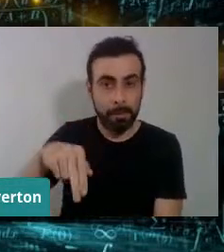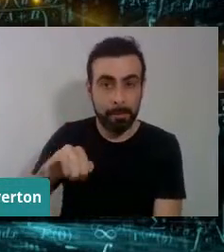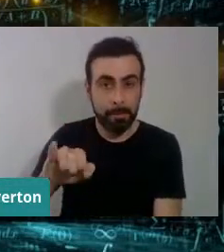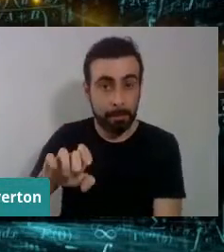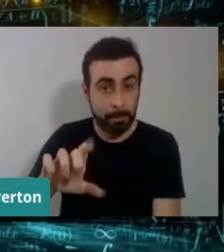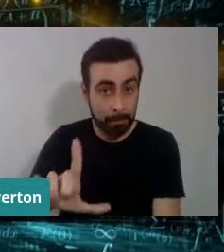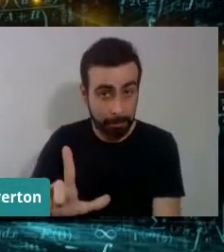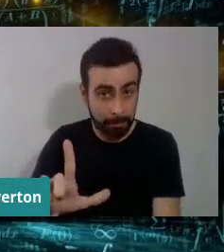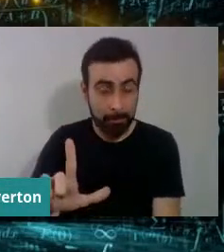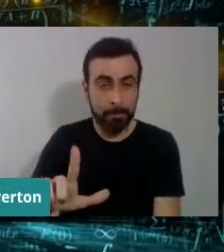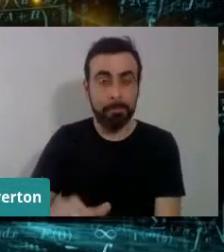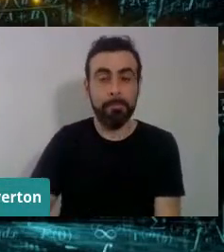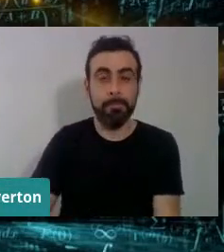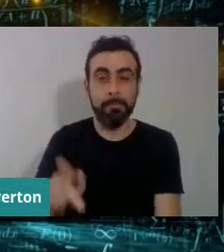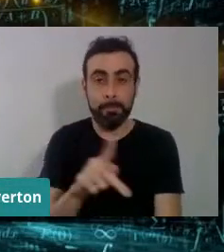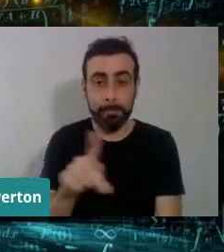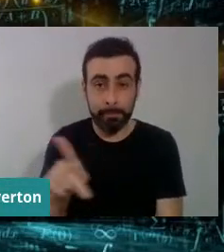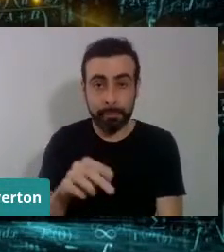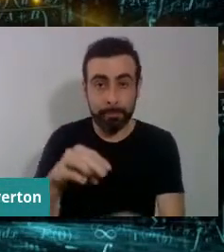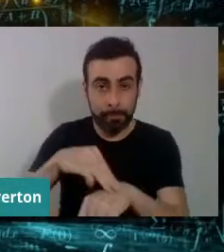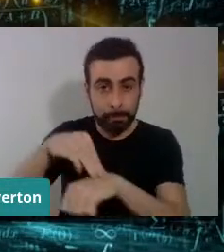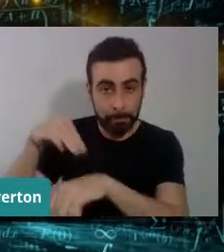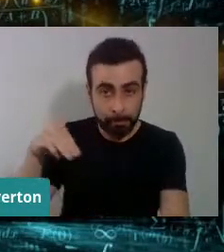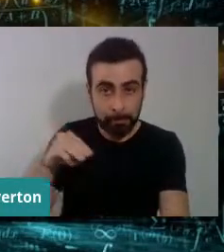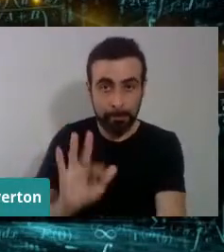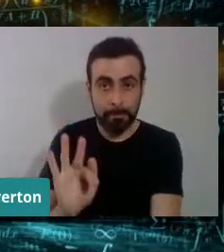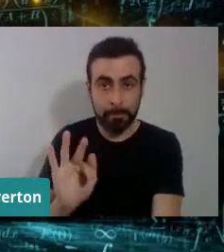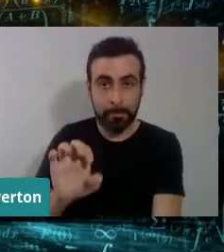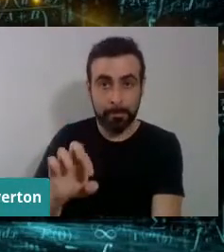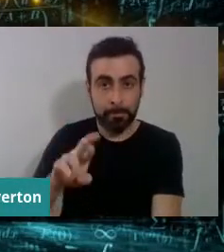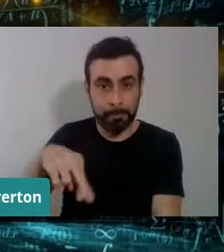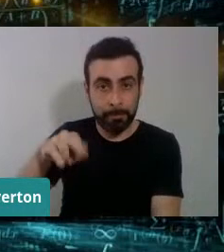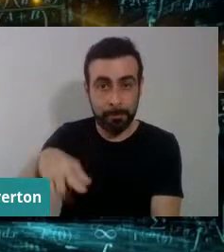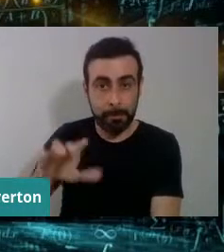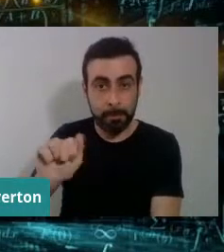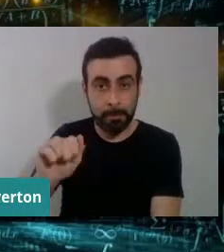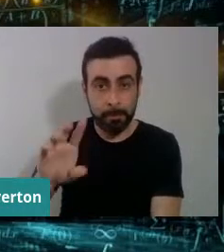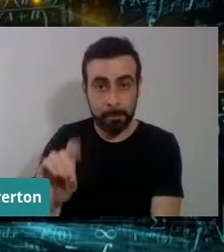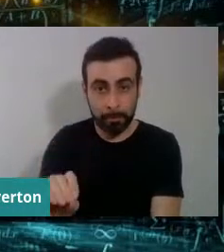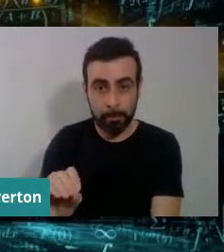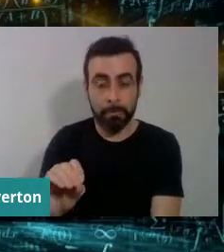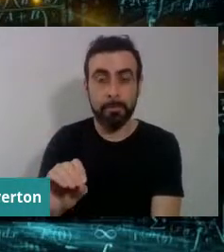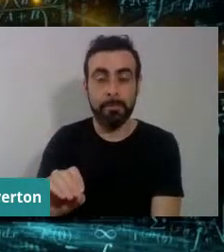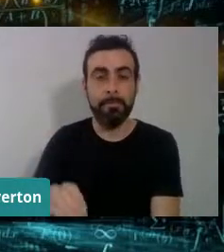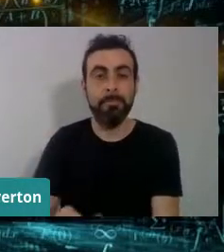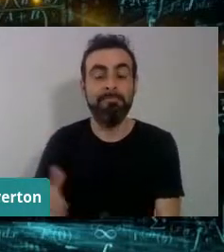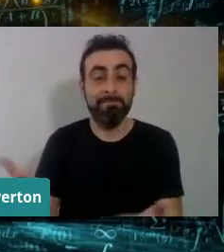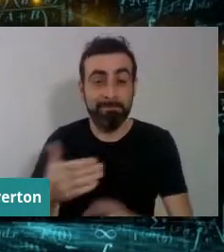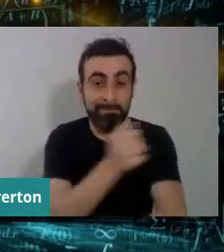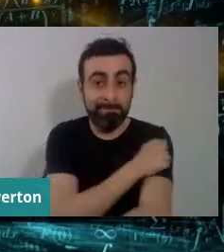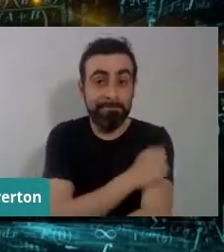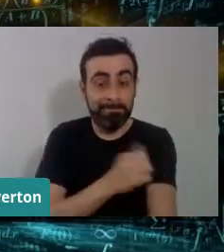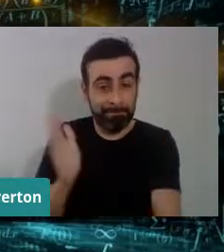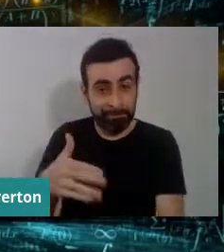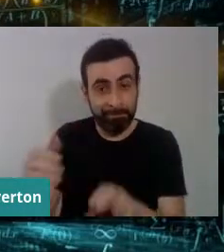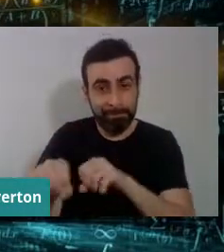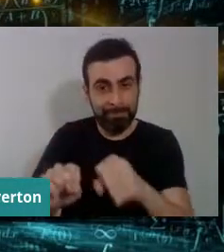Sanzovo, professor mestre Fernando de Oliveira, também um ex-aluno nosso,